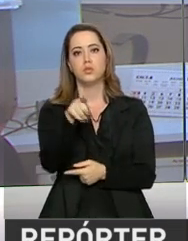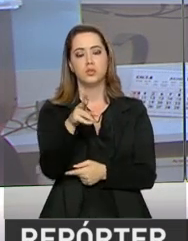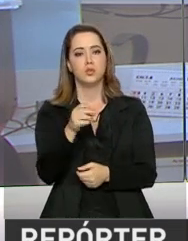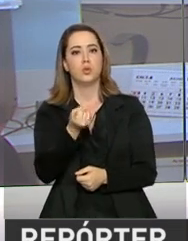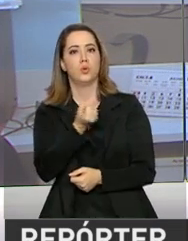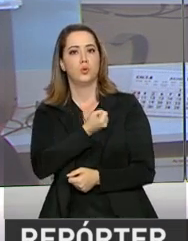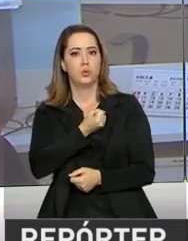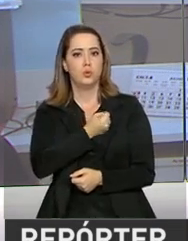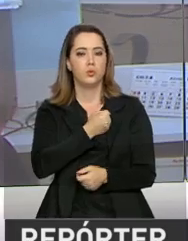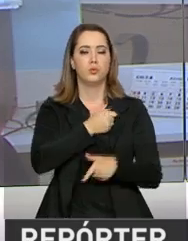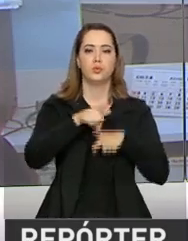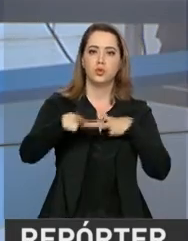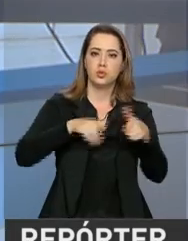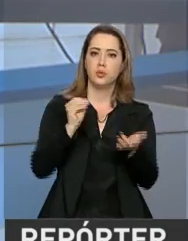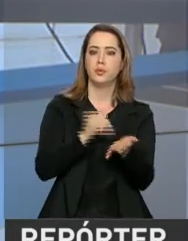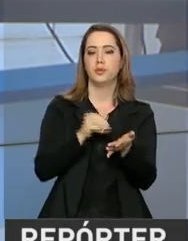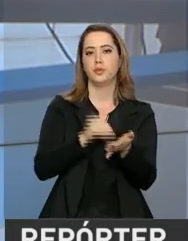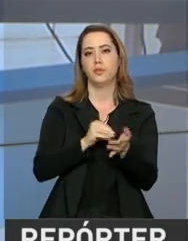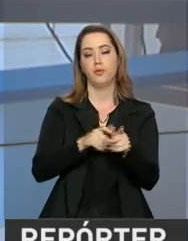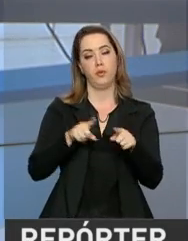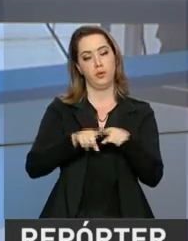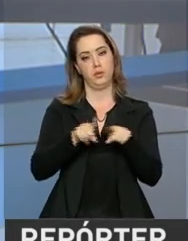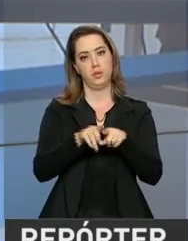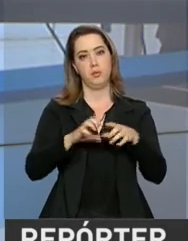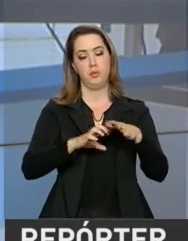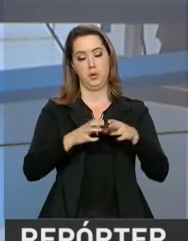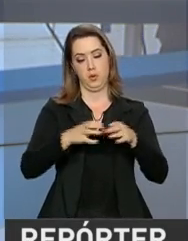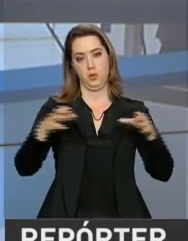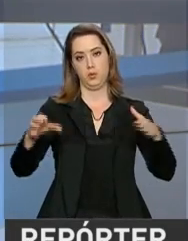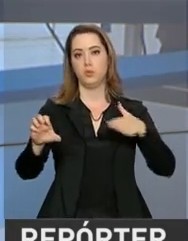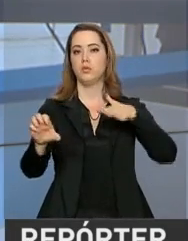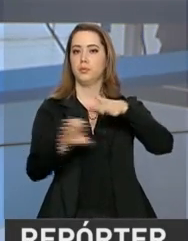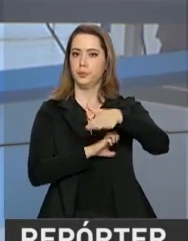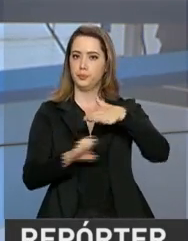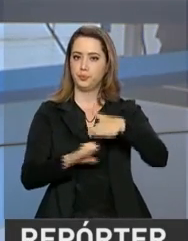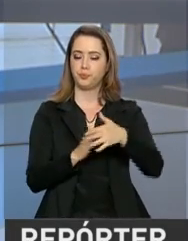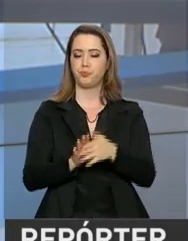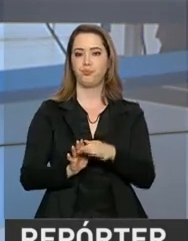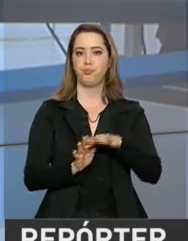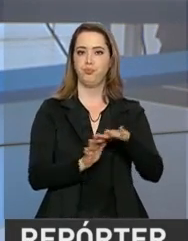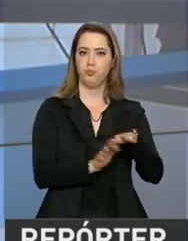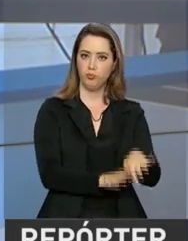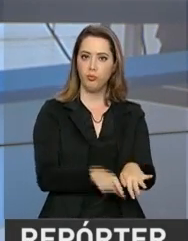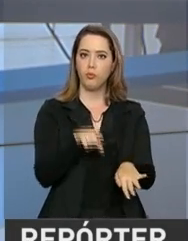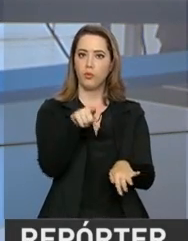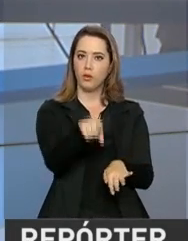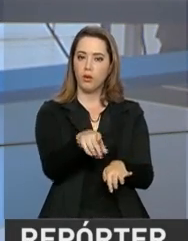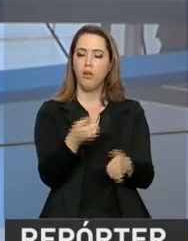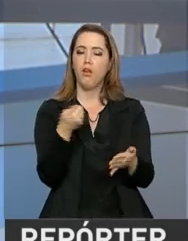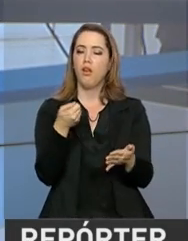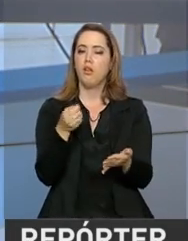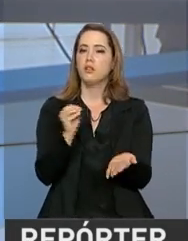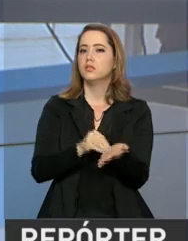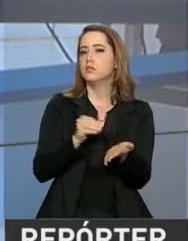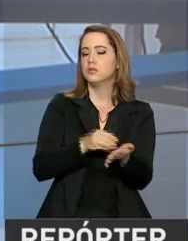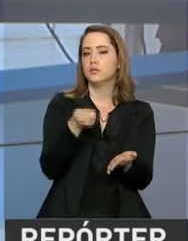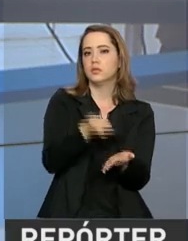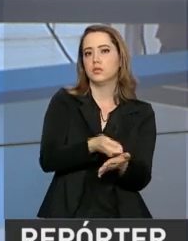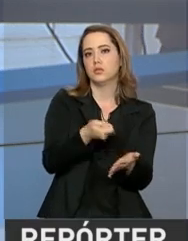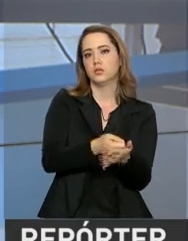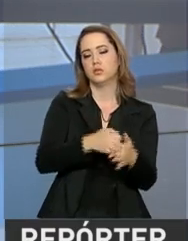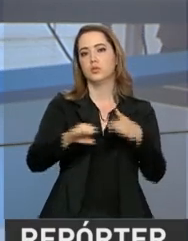o porte da empresa aí inadimplência dos consumidores e também das empresas reduziu no mês de junho segundo o banco